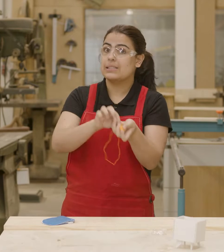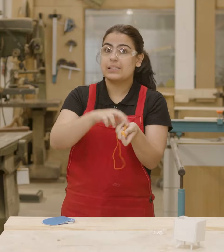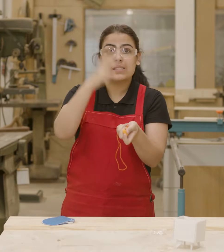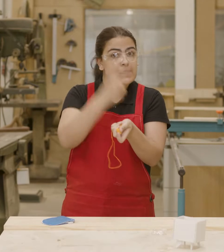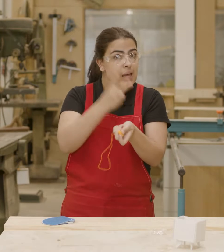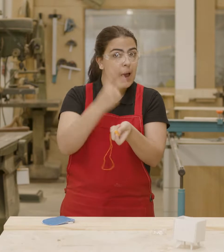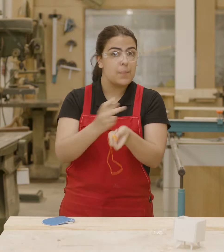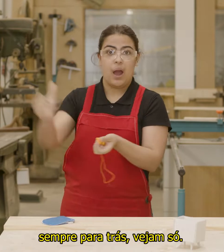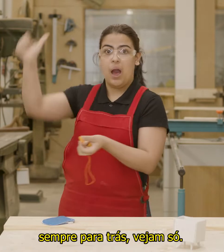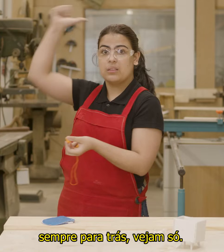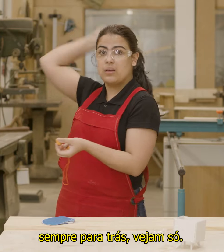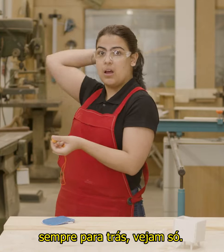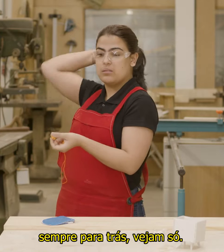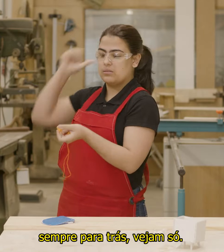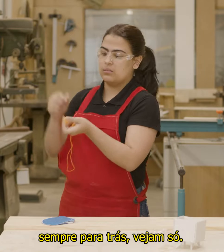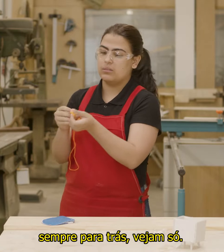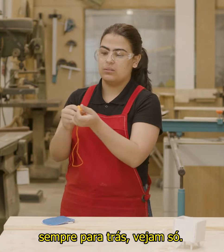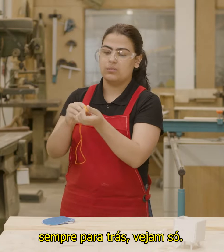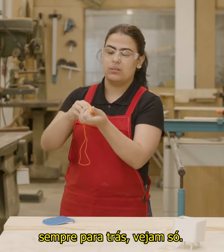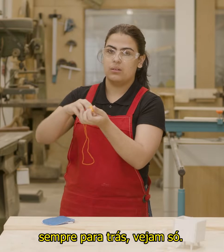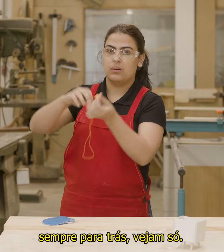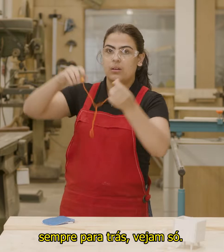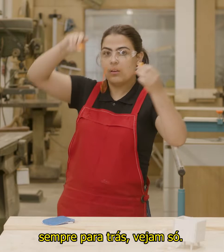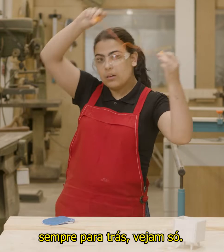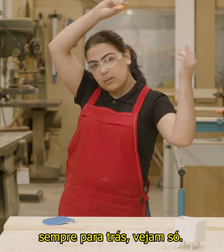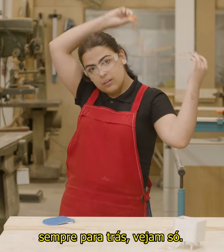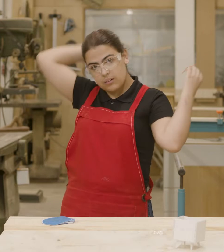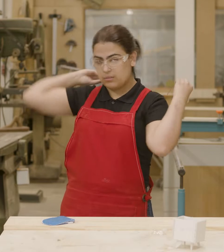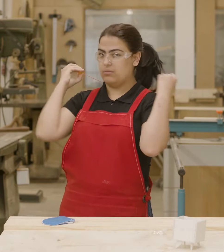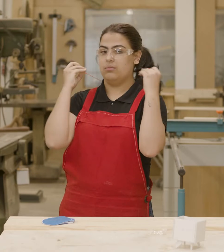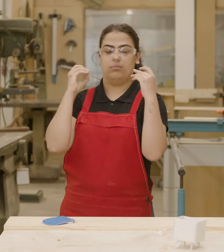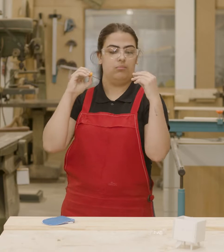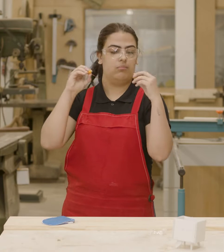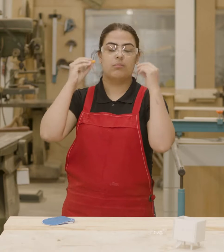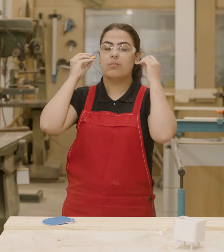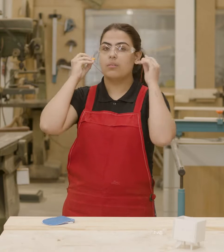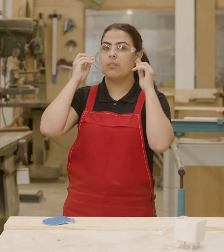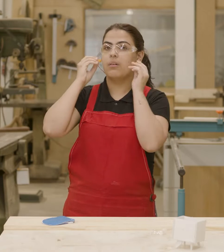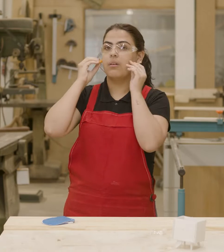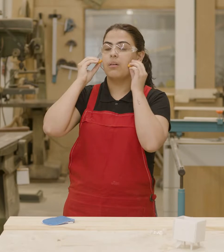disposição. Sempre para trás, vejam só.